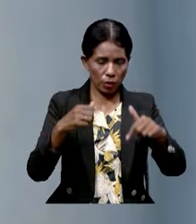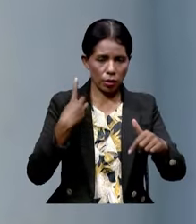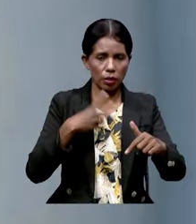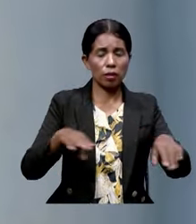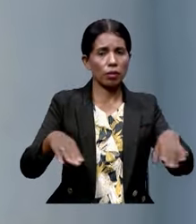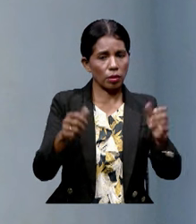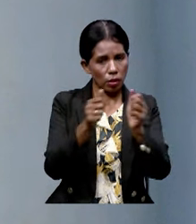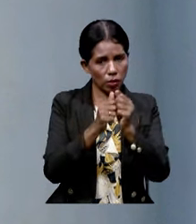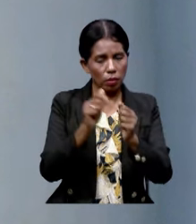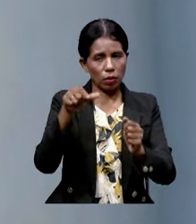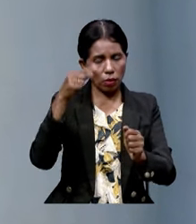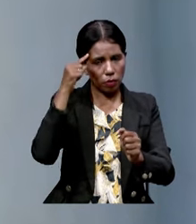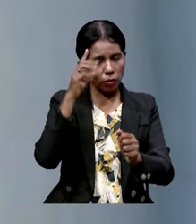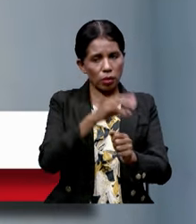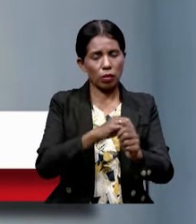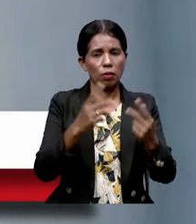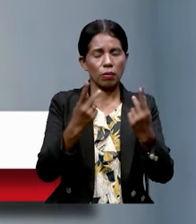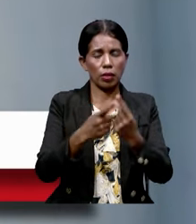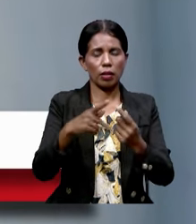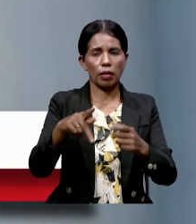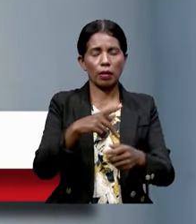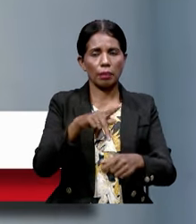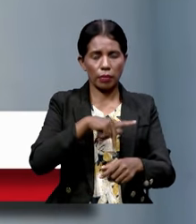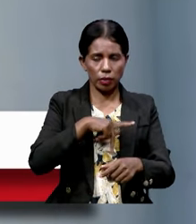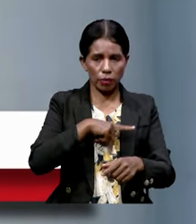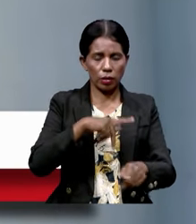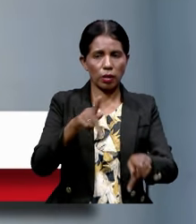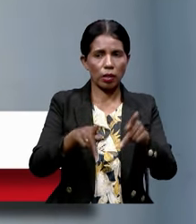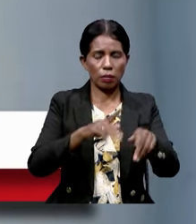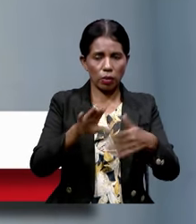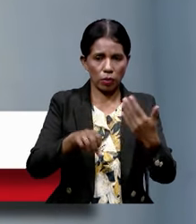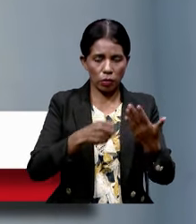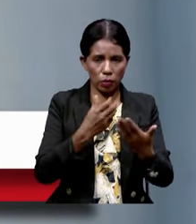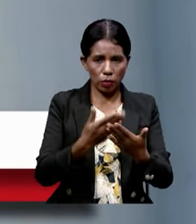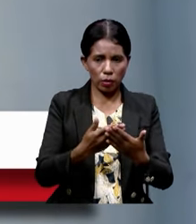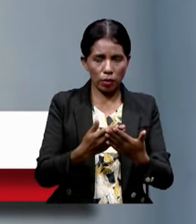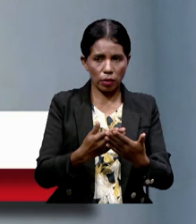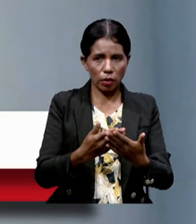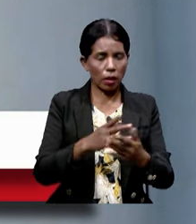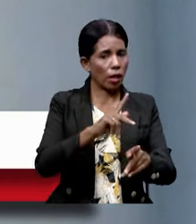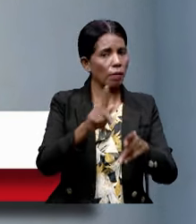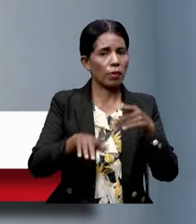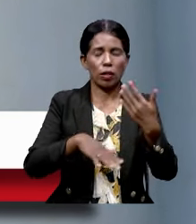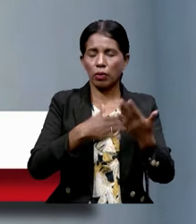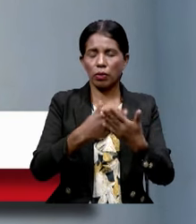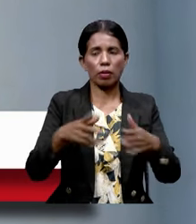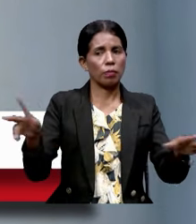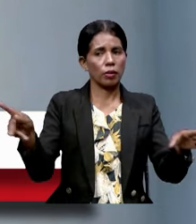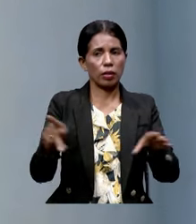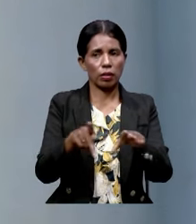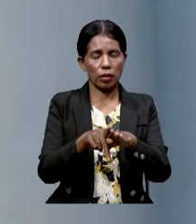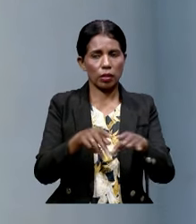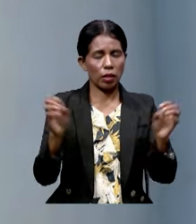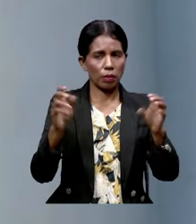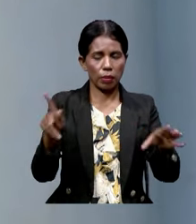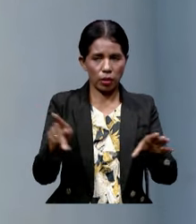Mutu, governo, sector privado, na sociedade civil, não Roto Nebe Mahu em presença, mesmo que a